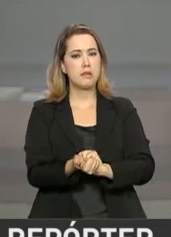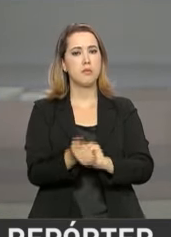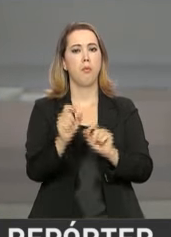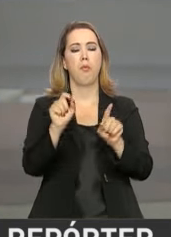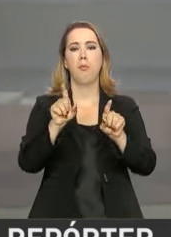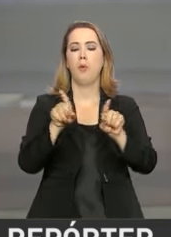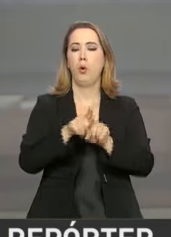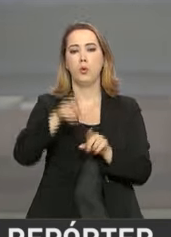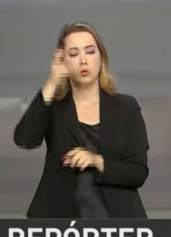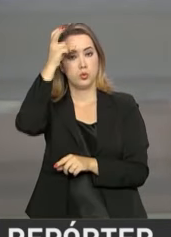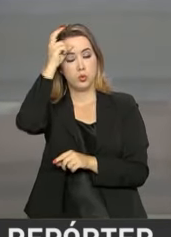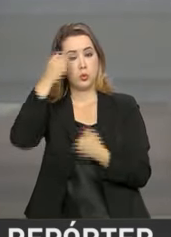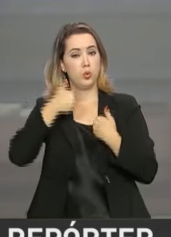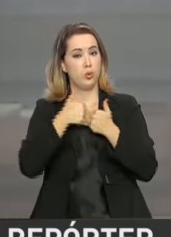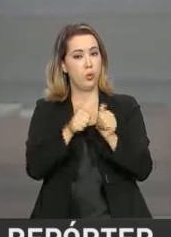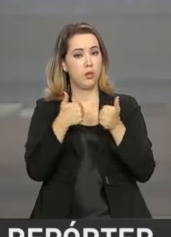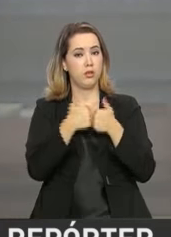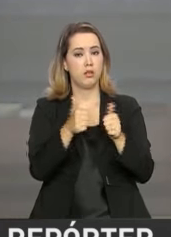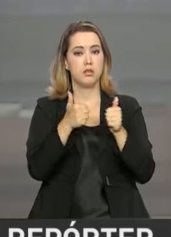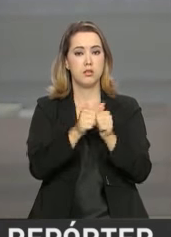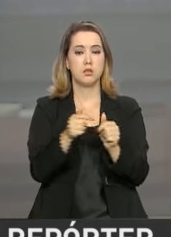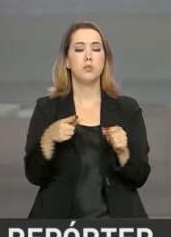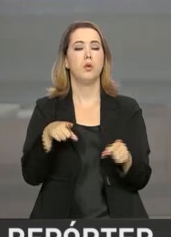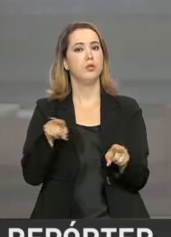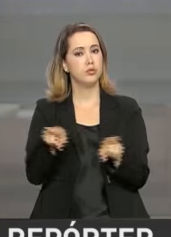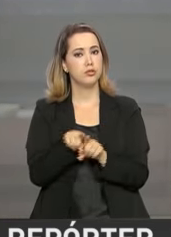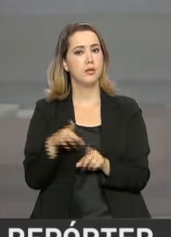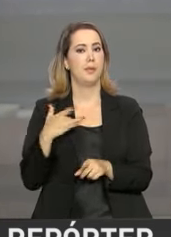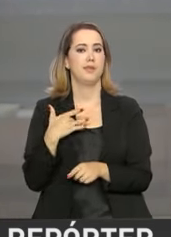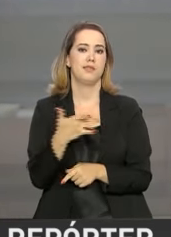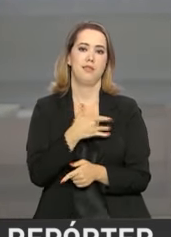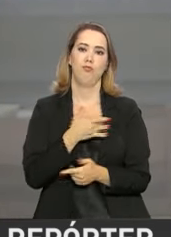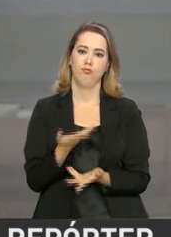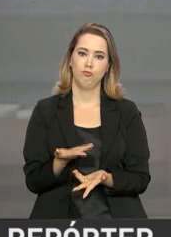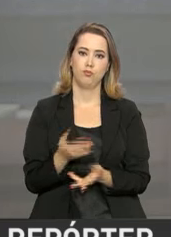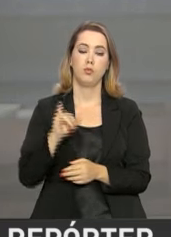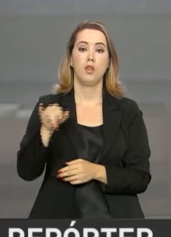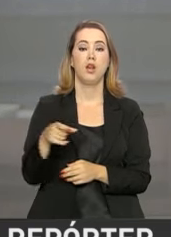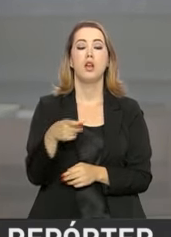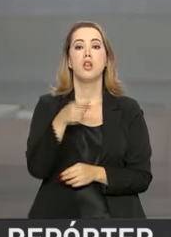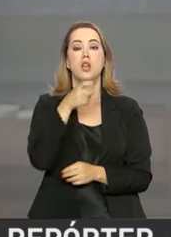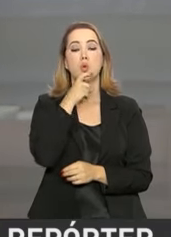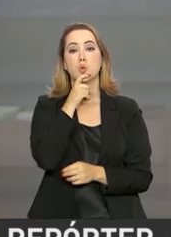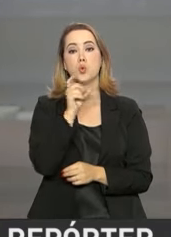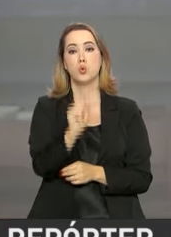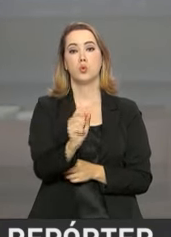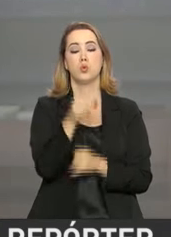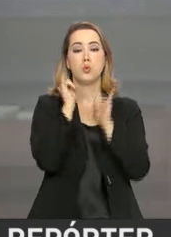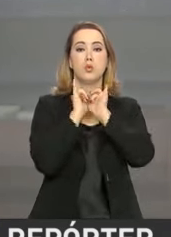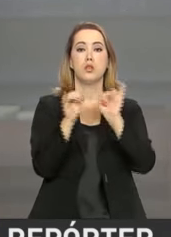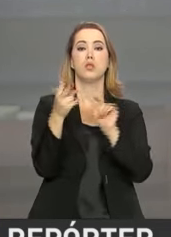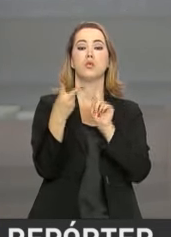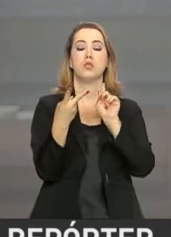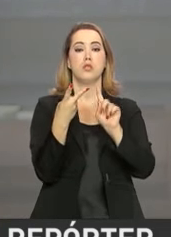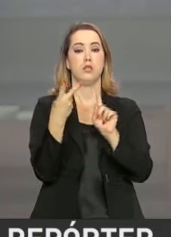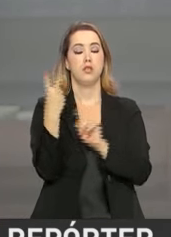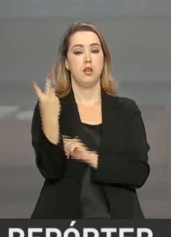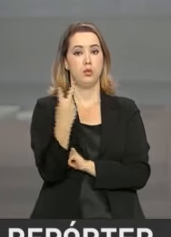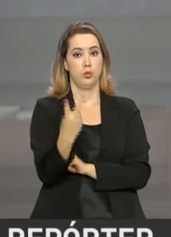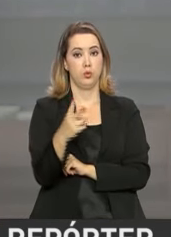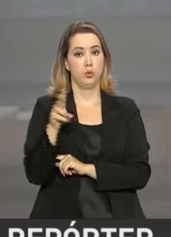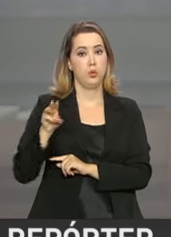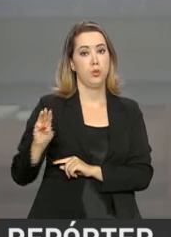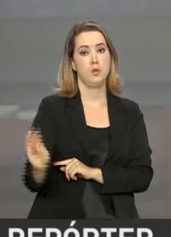Cultura, dos Transportes e da Saúde. Em julho, o governo anunciou a retomada de 2.000 obras do Programa de